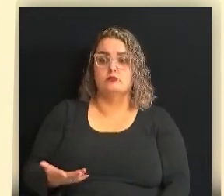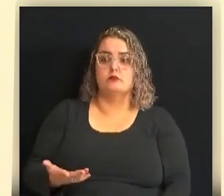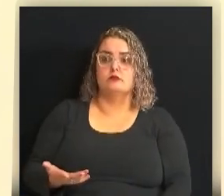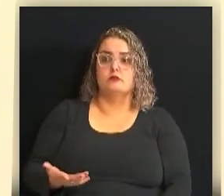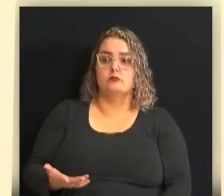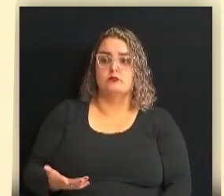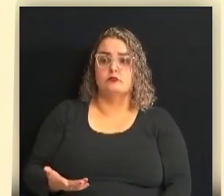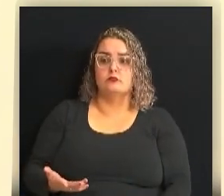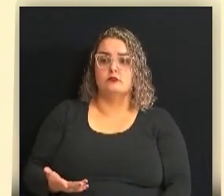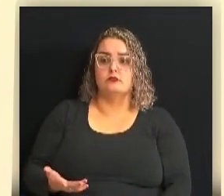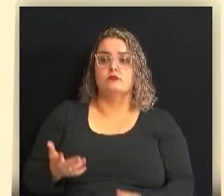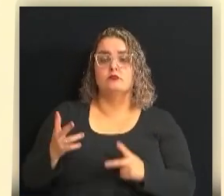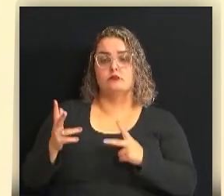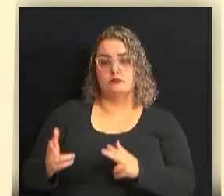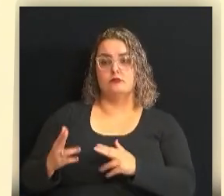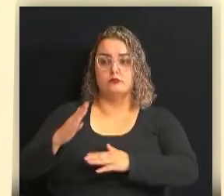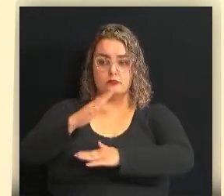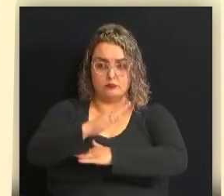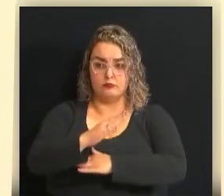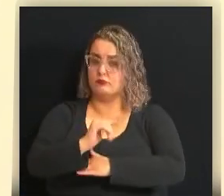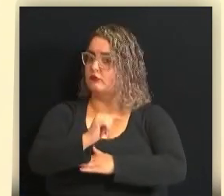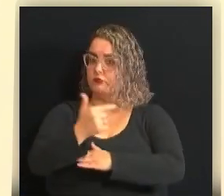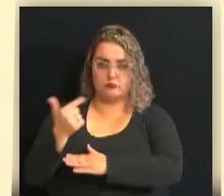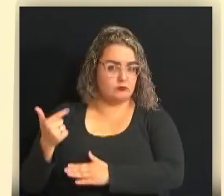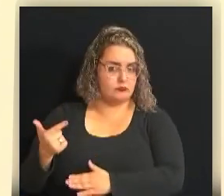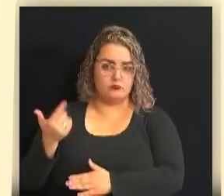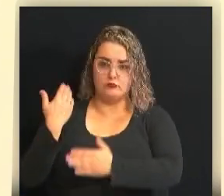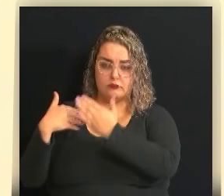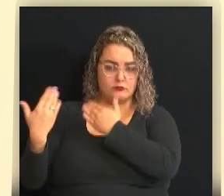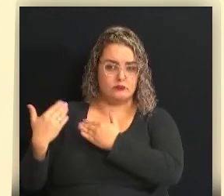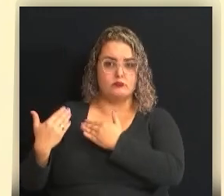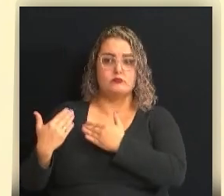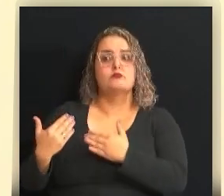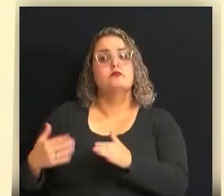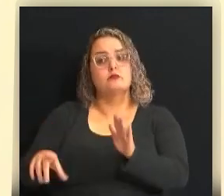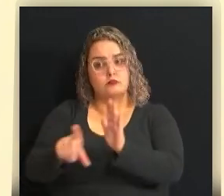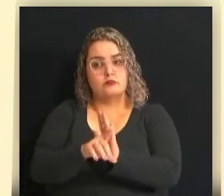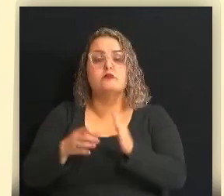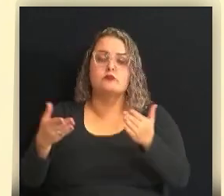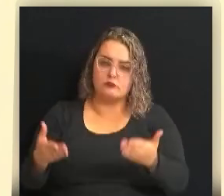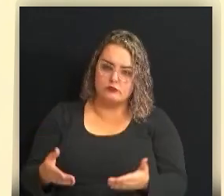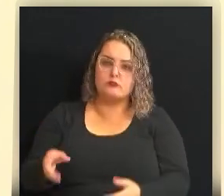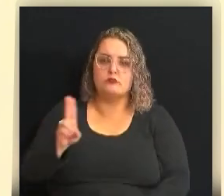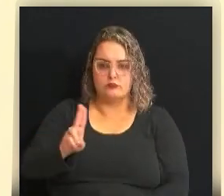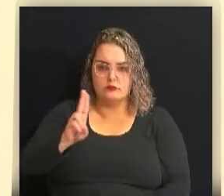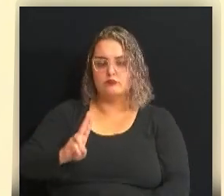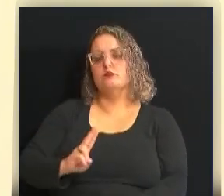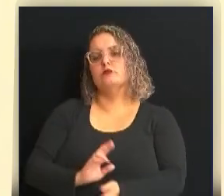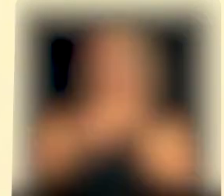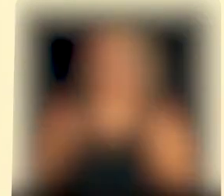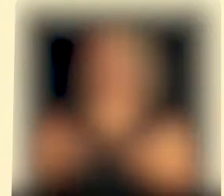que é que nem a a câmara de Campinas não tinha isso como lei ainda e agora foi implementado